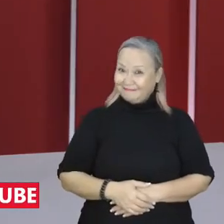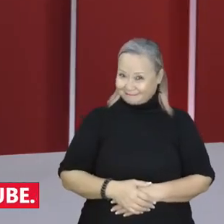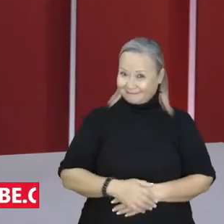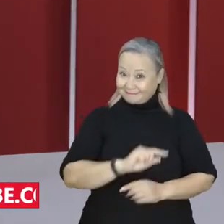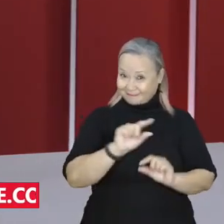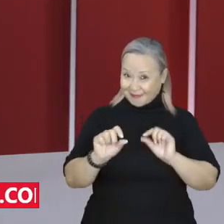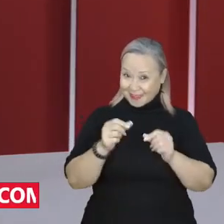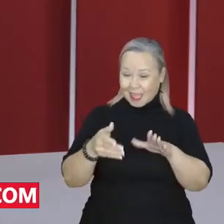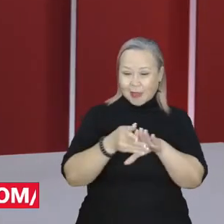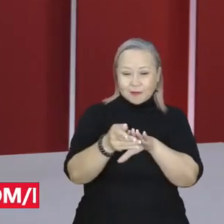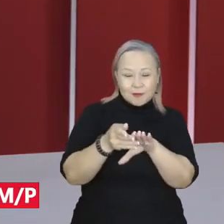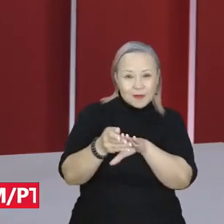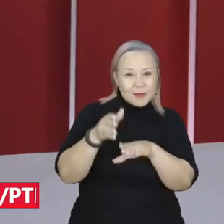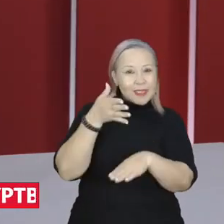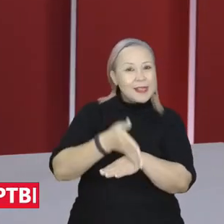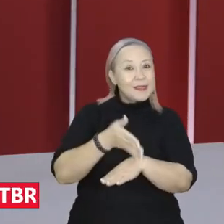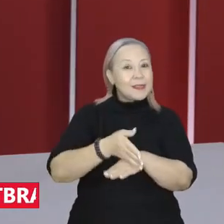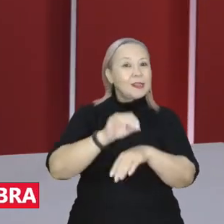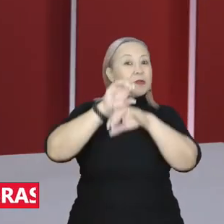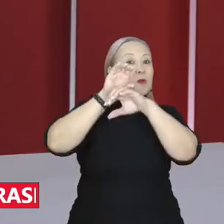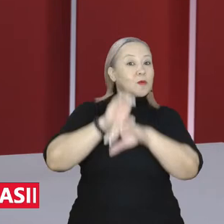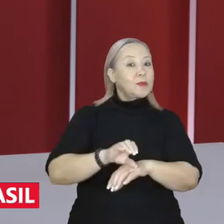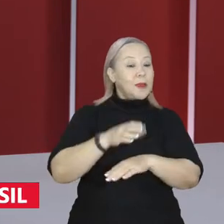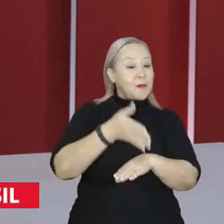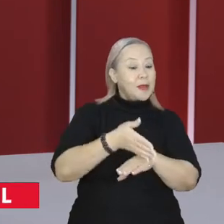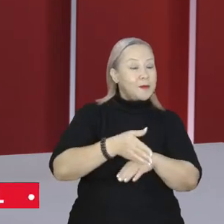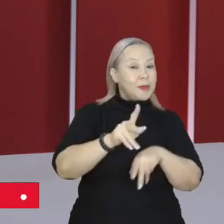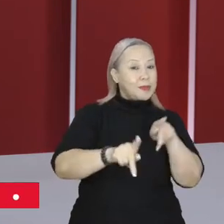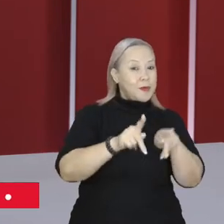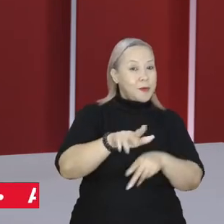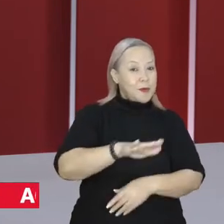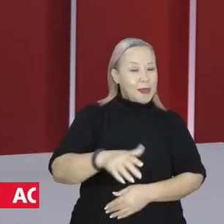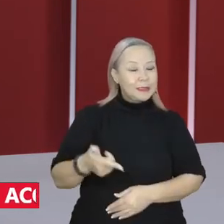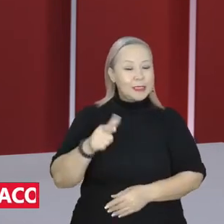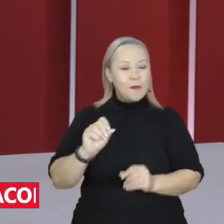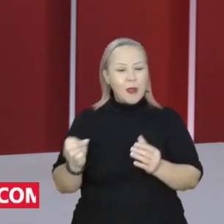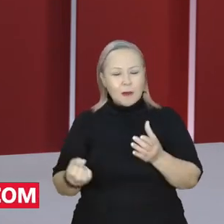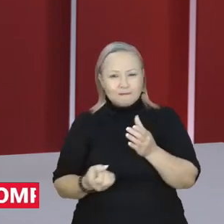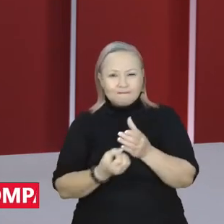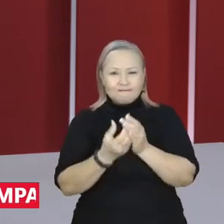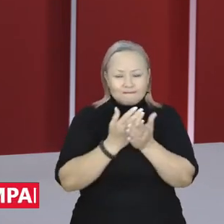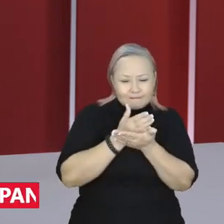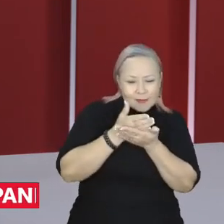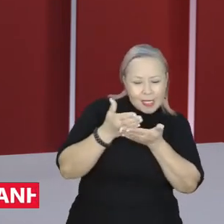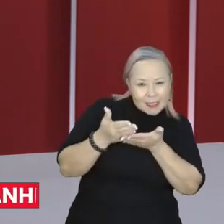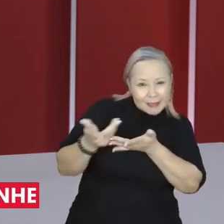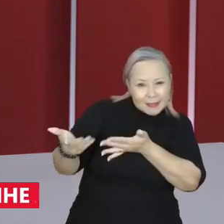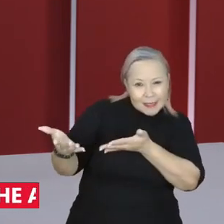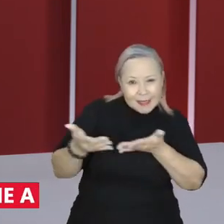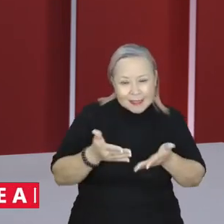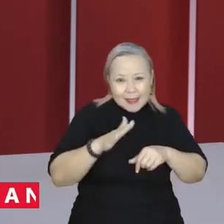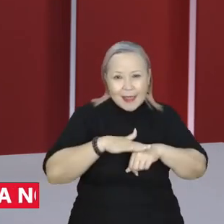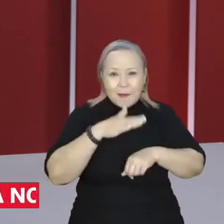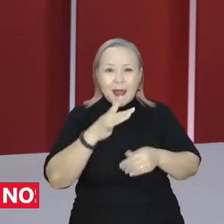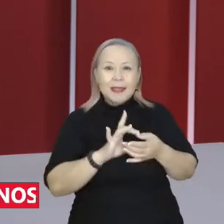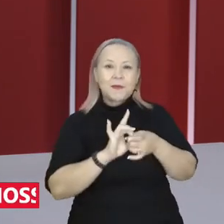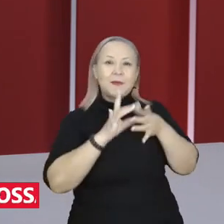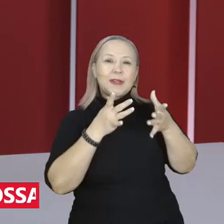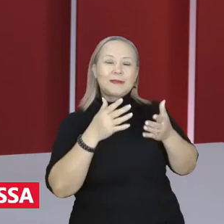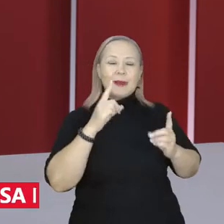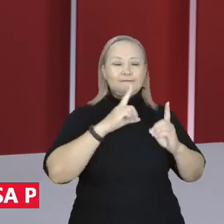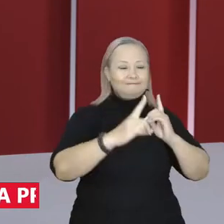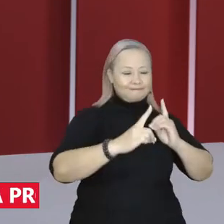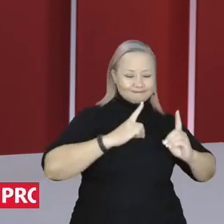gente conselho de Participação Popular né mais uma iniciativa aí para trazer mais democracia né mas